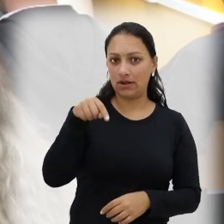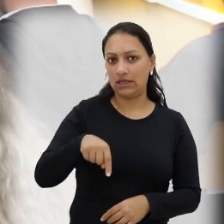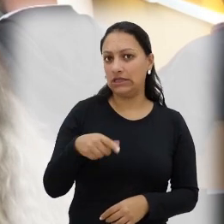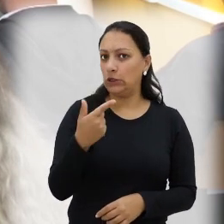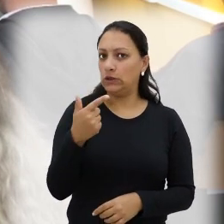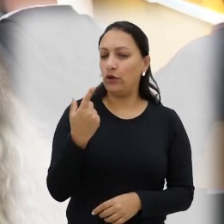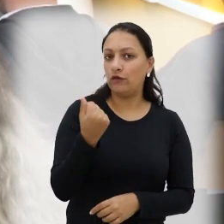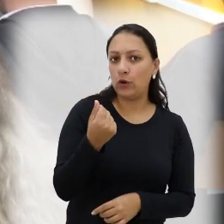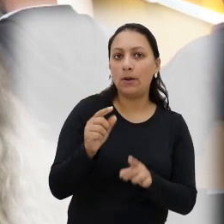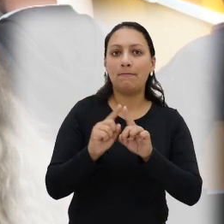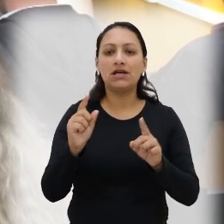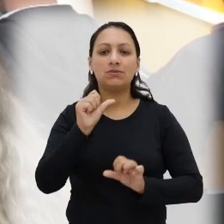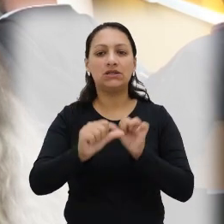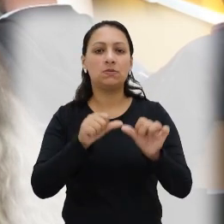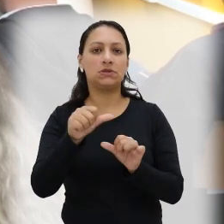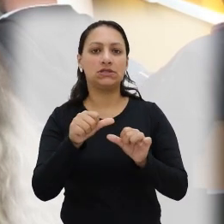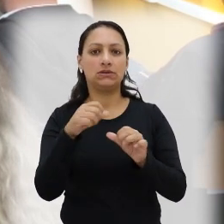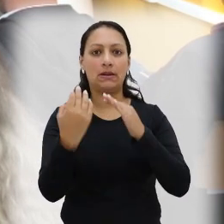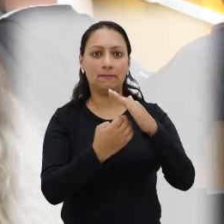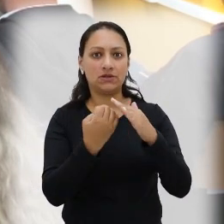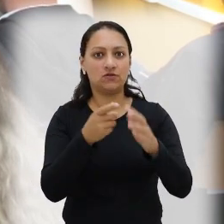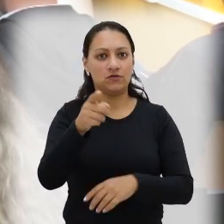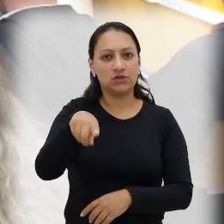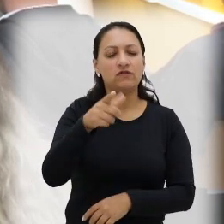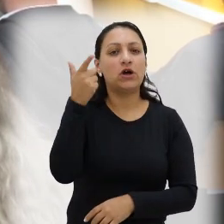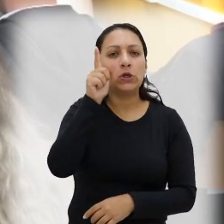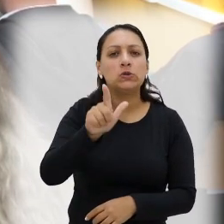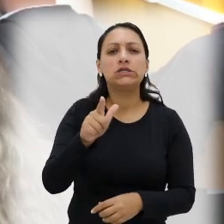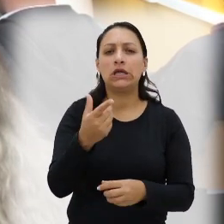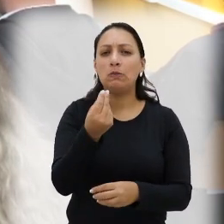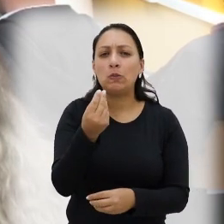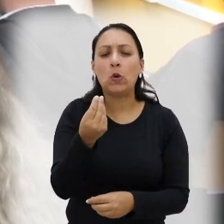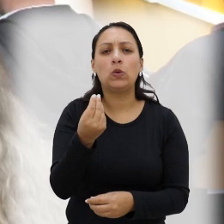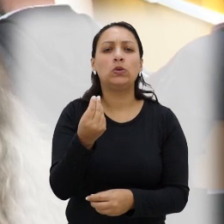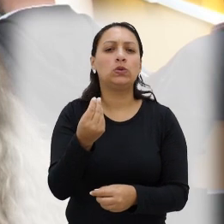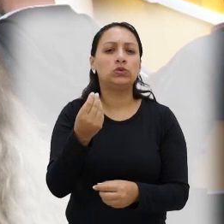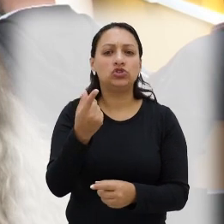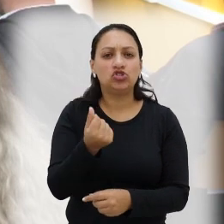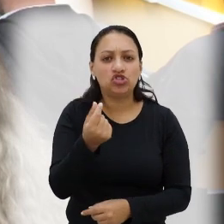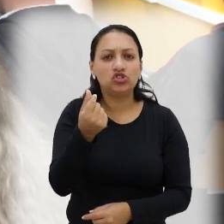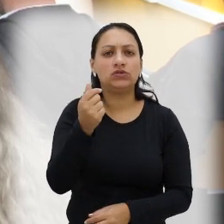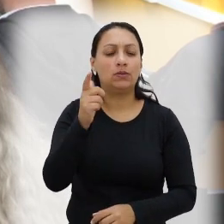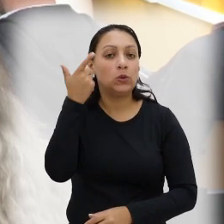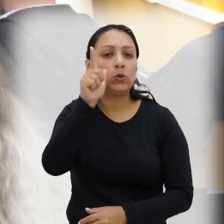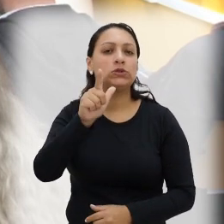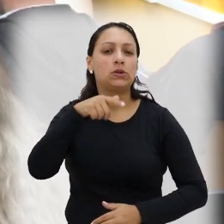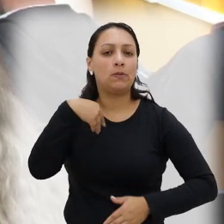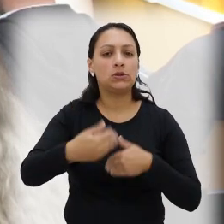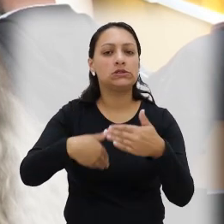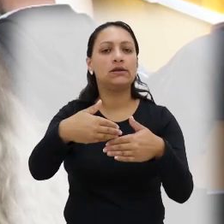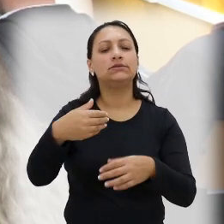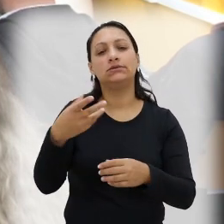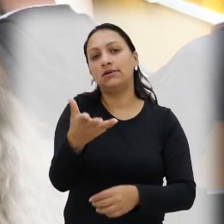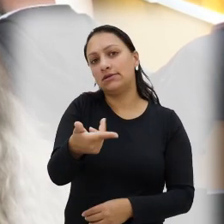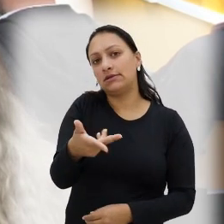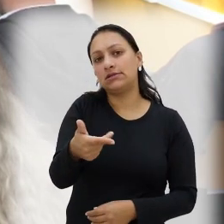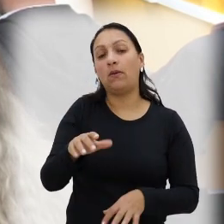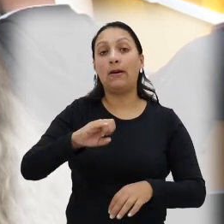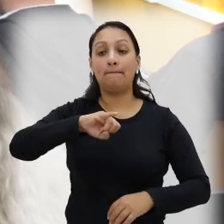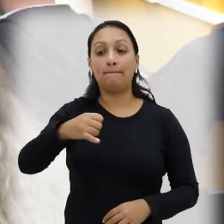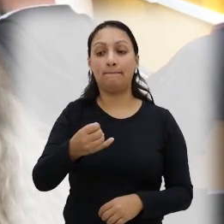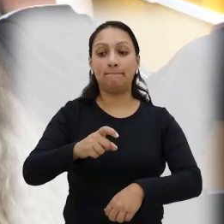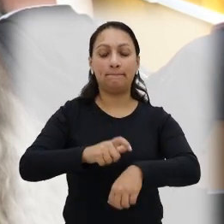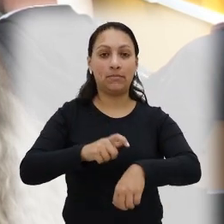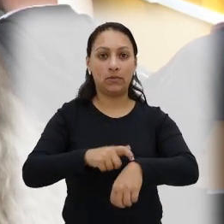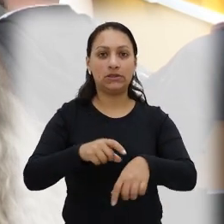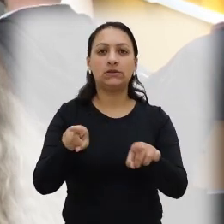muito grande na empresa de vocês, que vai fazer render muita receita depois de ter passado por esse processo de aceleração. Então, aproveitem o momento. E